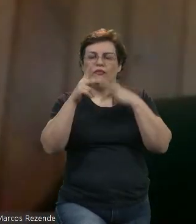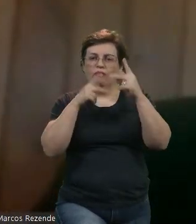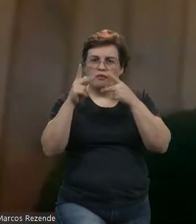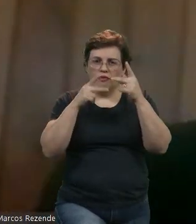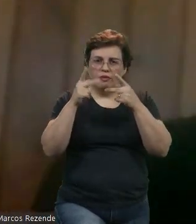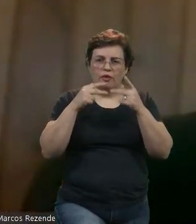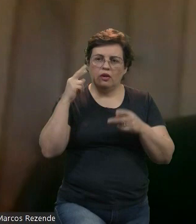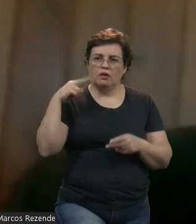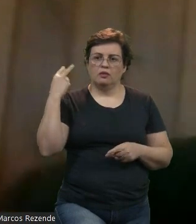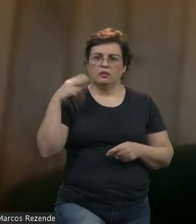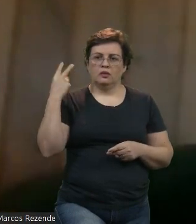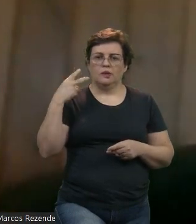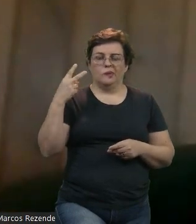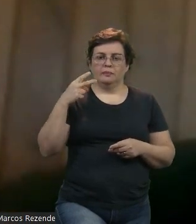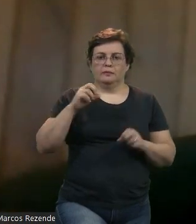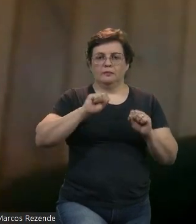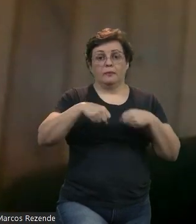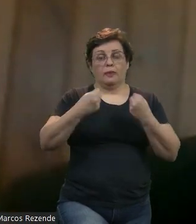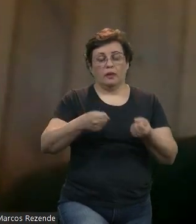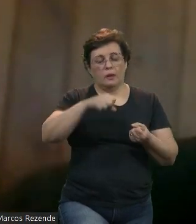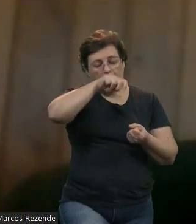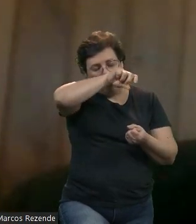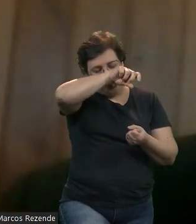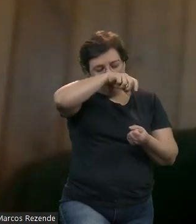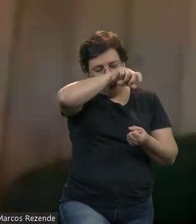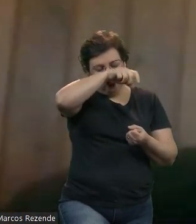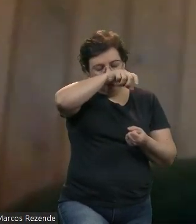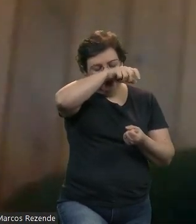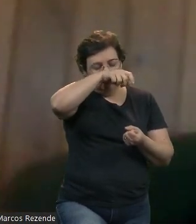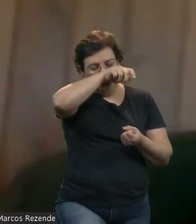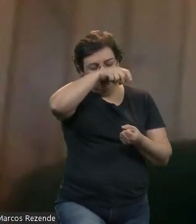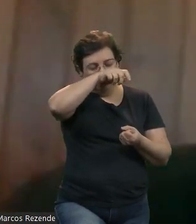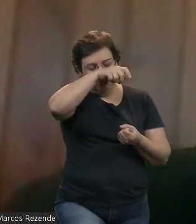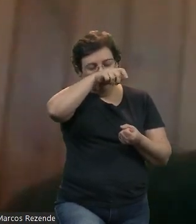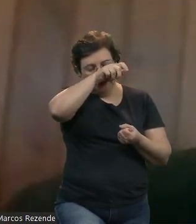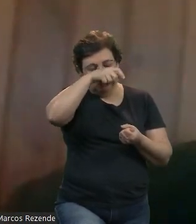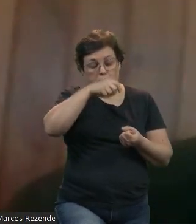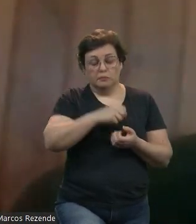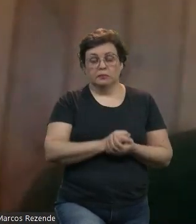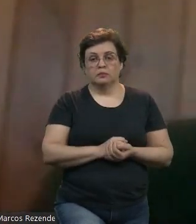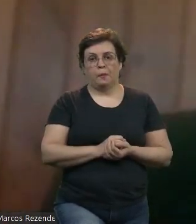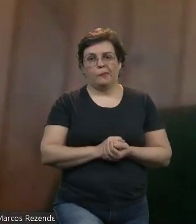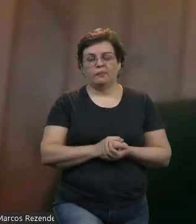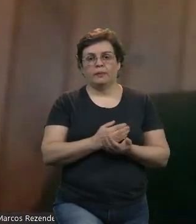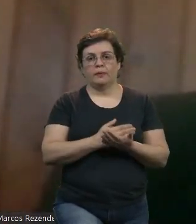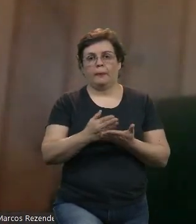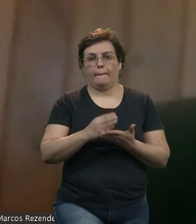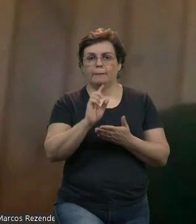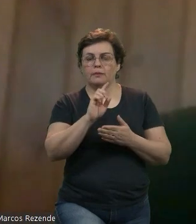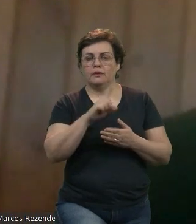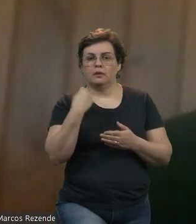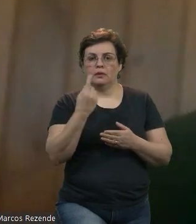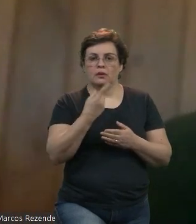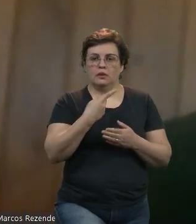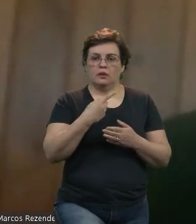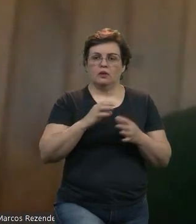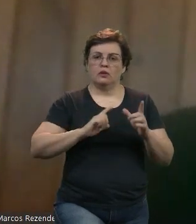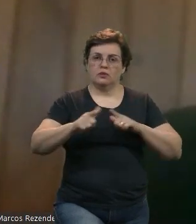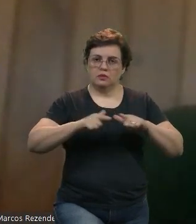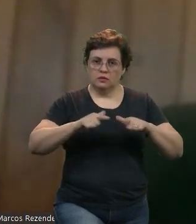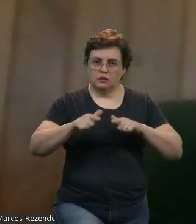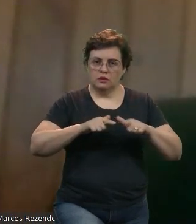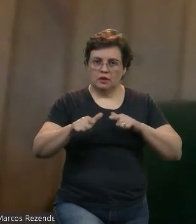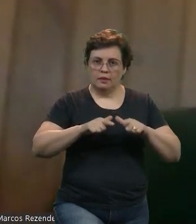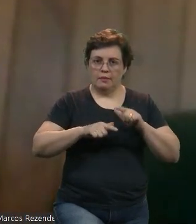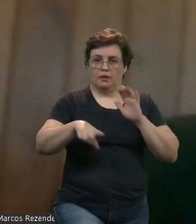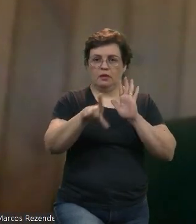expediente, daríamos condições de votar, iniciarmos aí praticamente todo o trabalho legislativo que